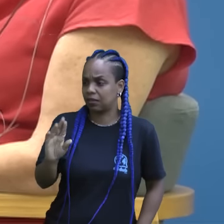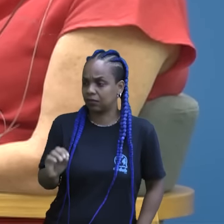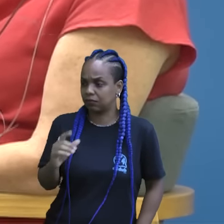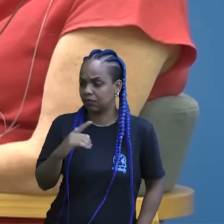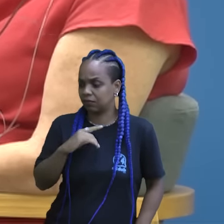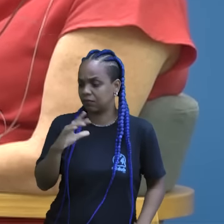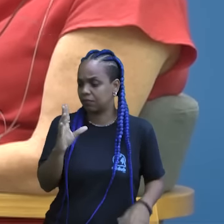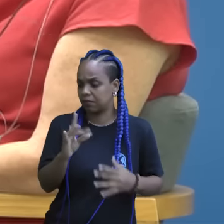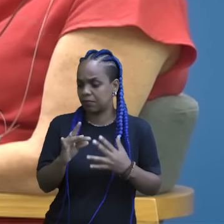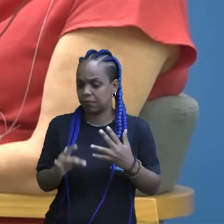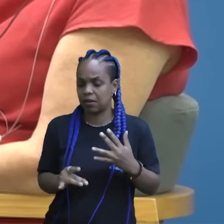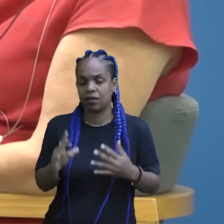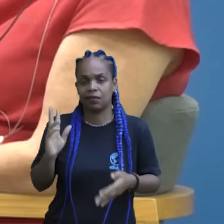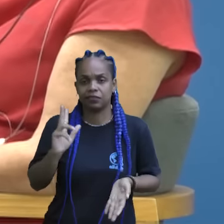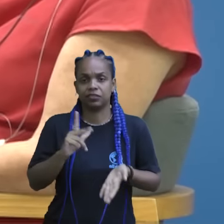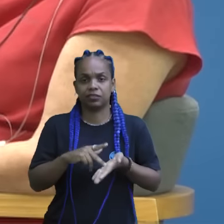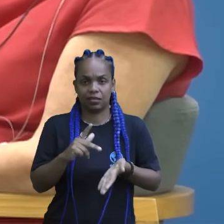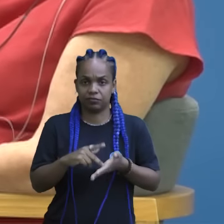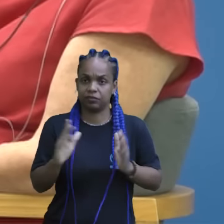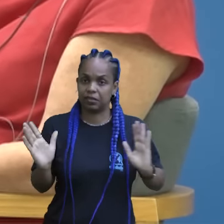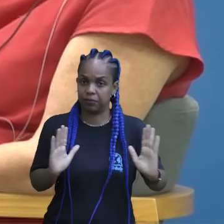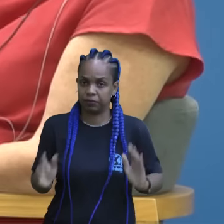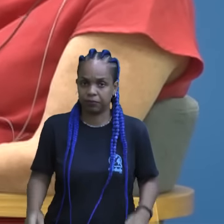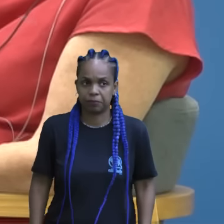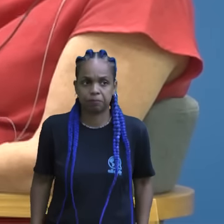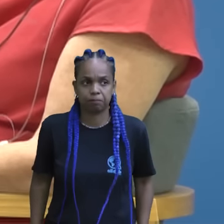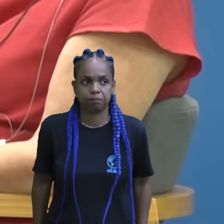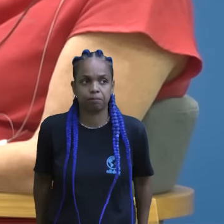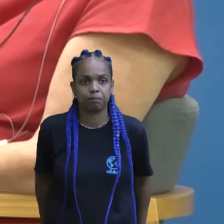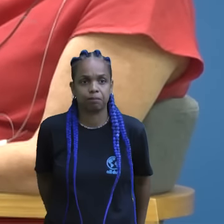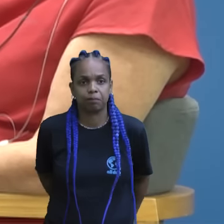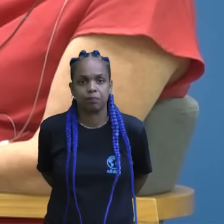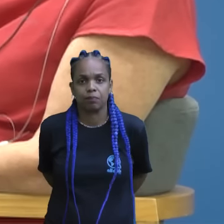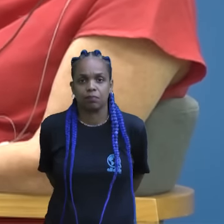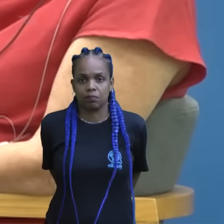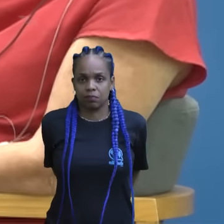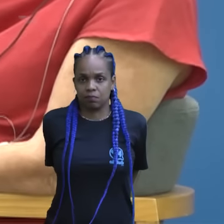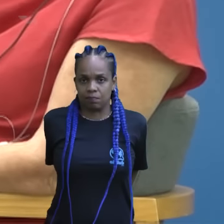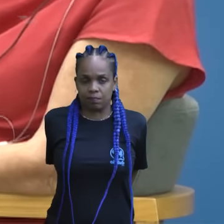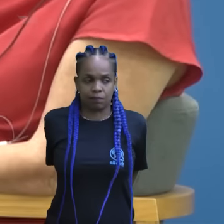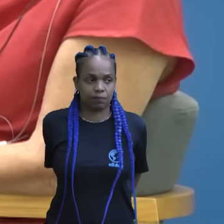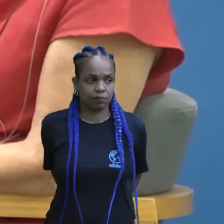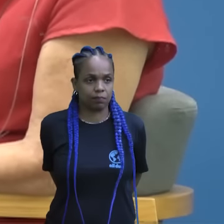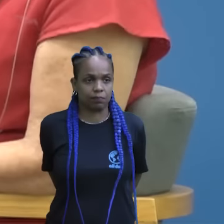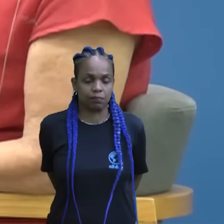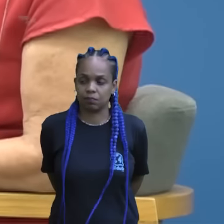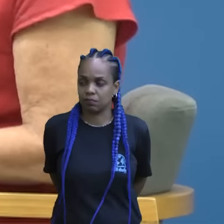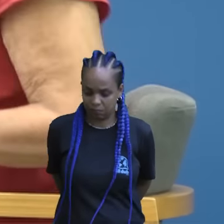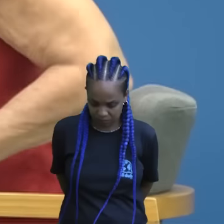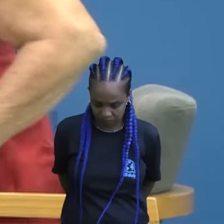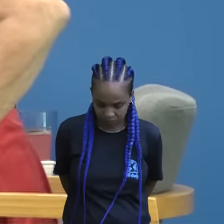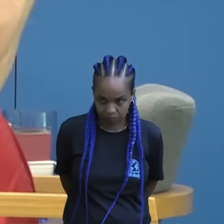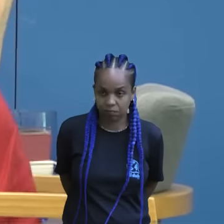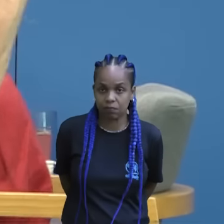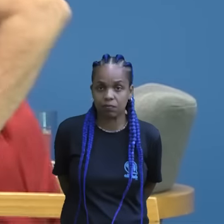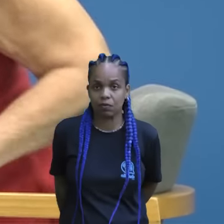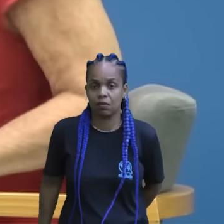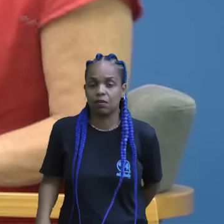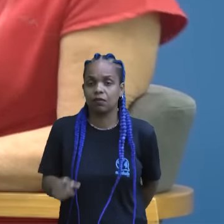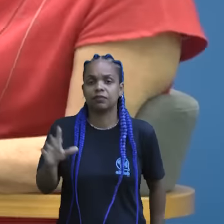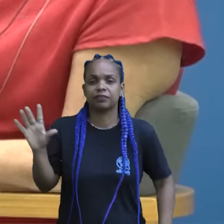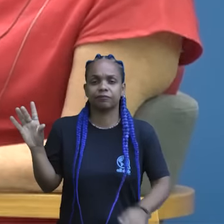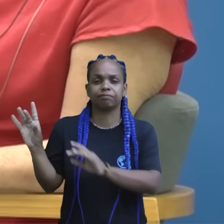Olha, o que você citou aí... qual foi que você citou, hein? Que num...